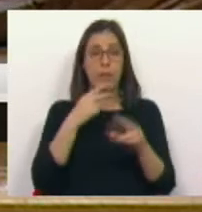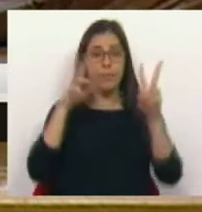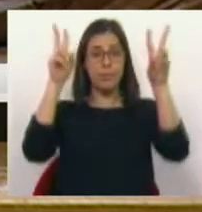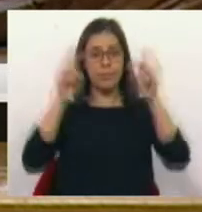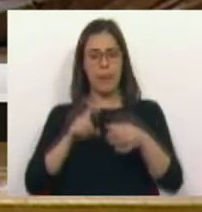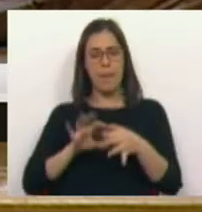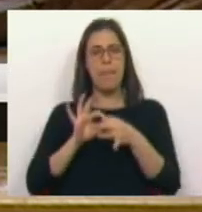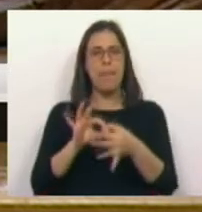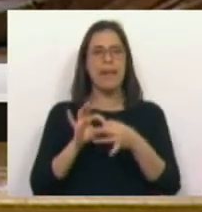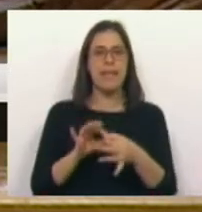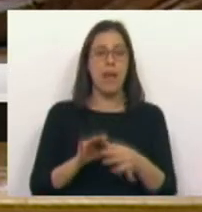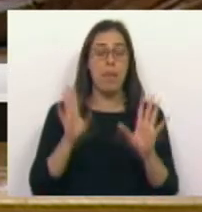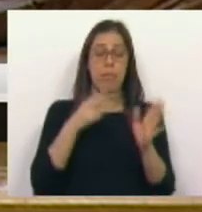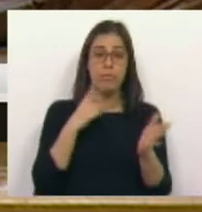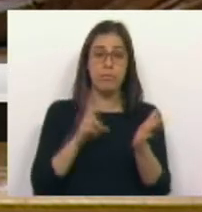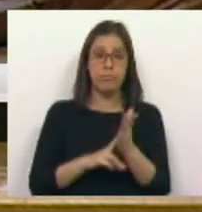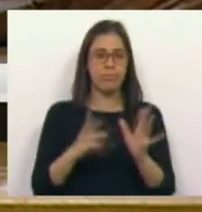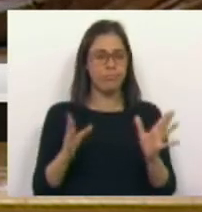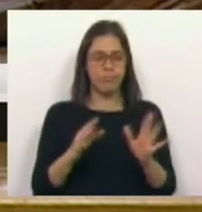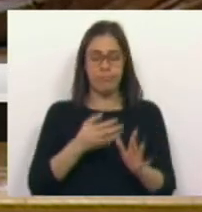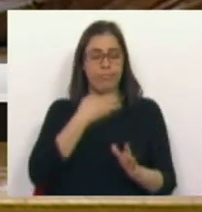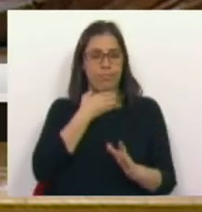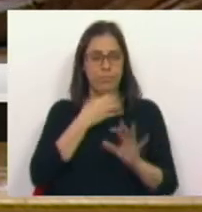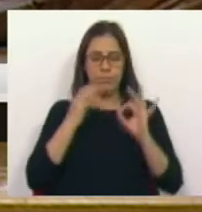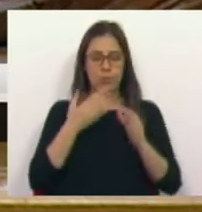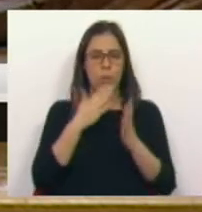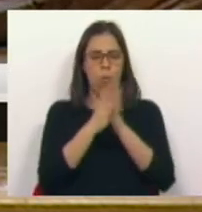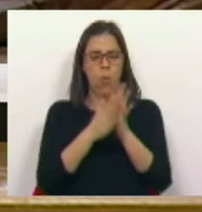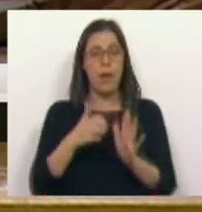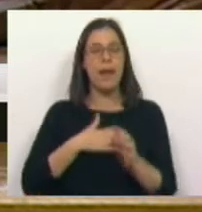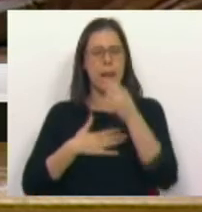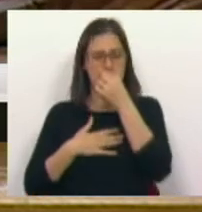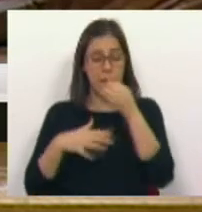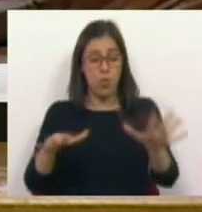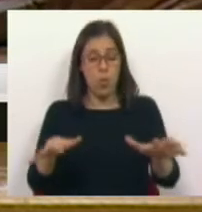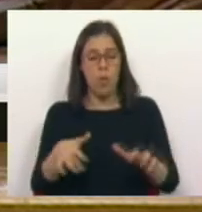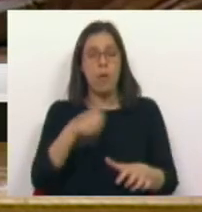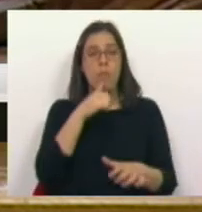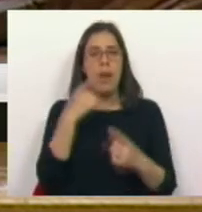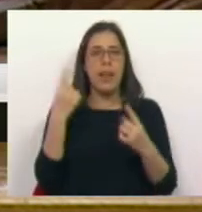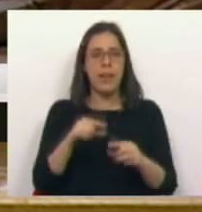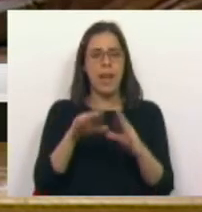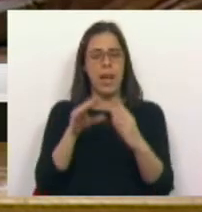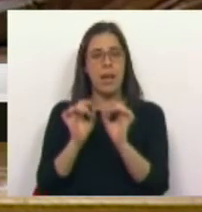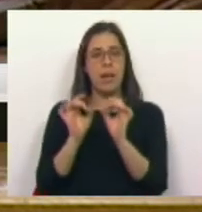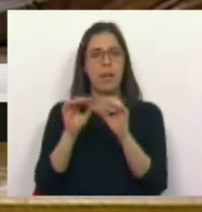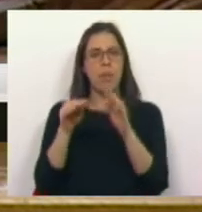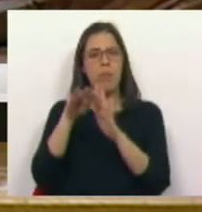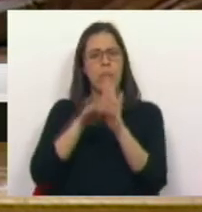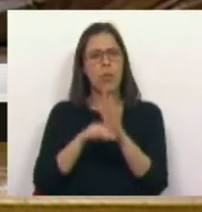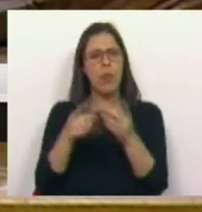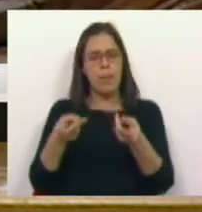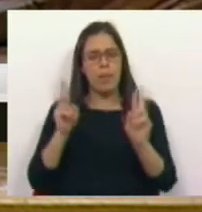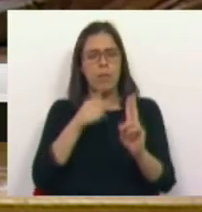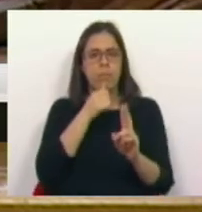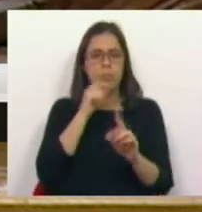chamam parceiros, mas que são completamente esmagados e sugados por uma empresa monopolista que detém o software e que põe e